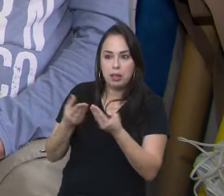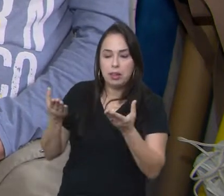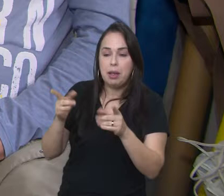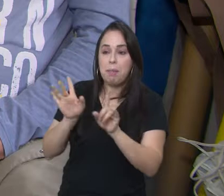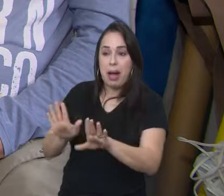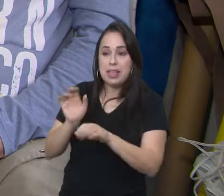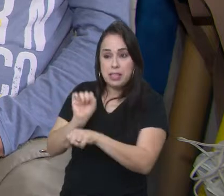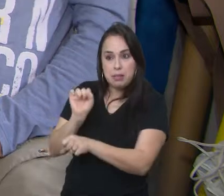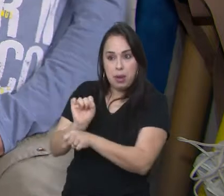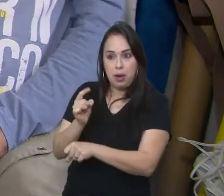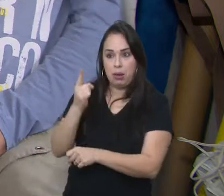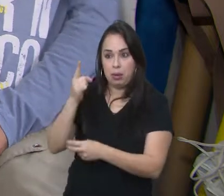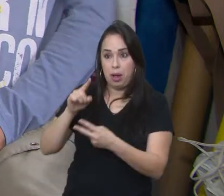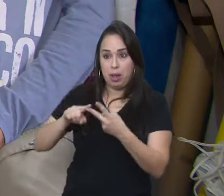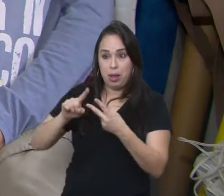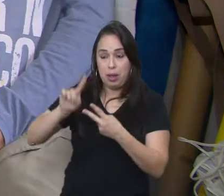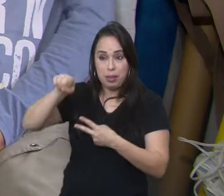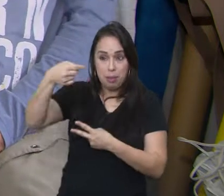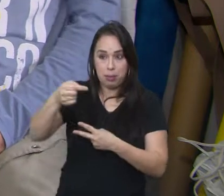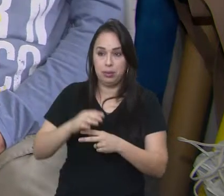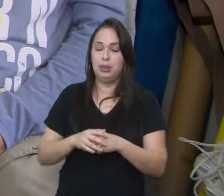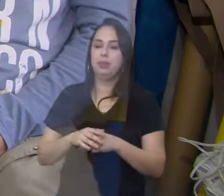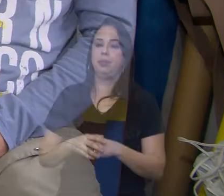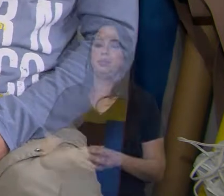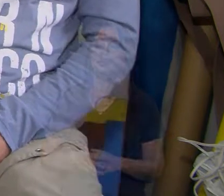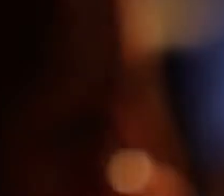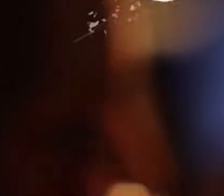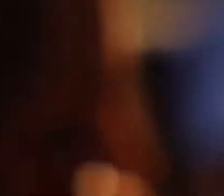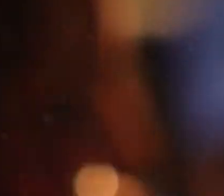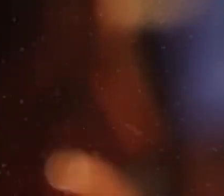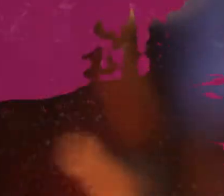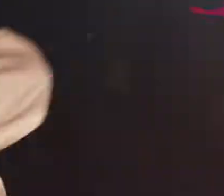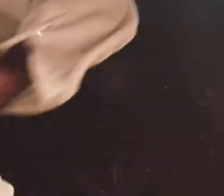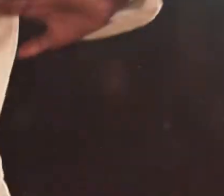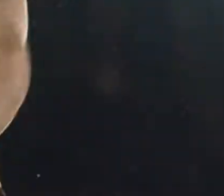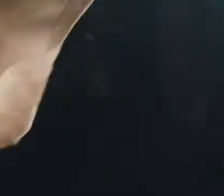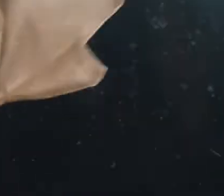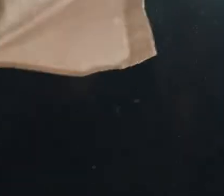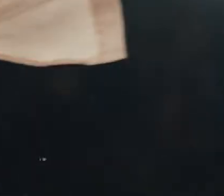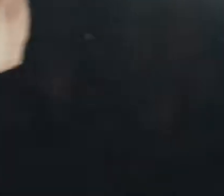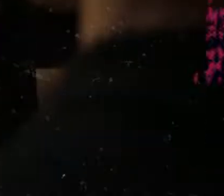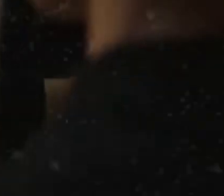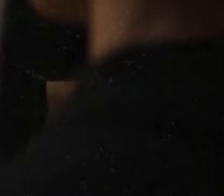só um pouquinho que vai ser no próximo bloco, a gente já volta para falar disso.